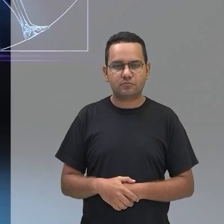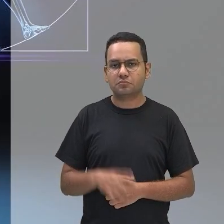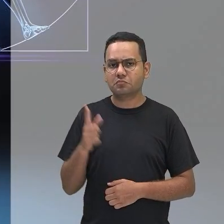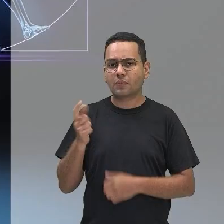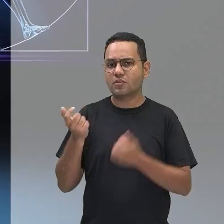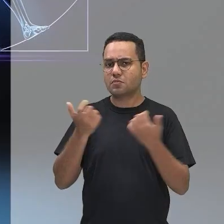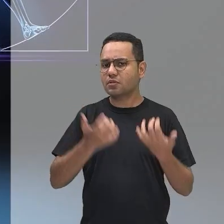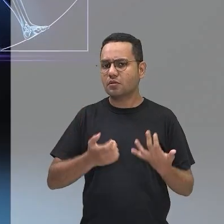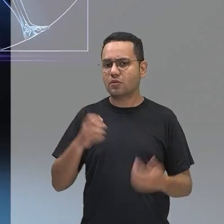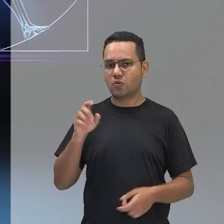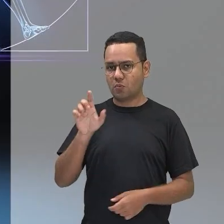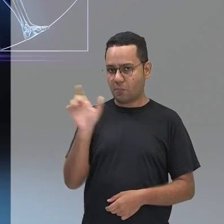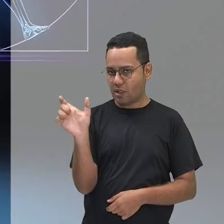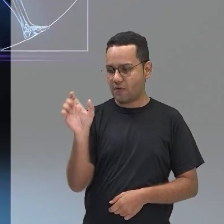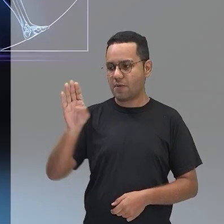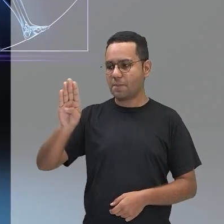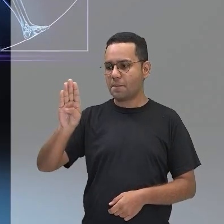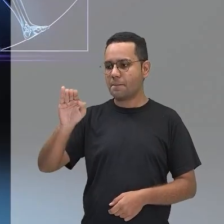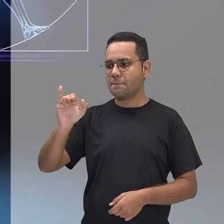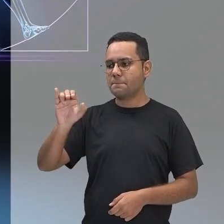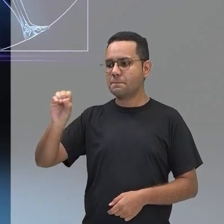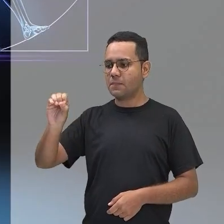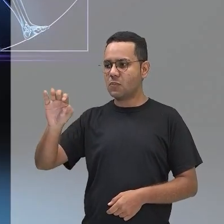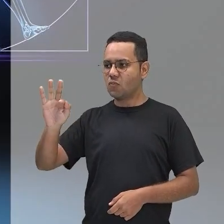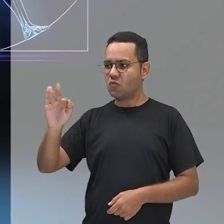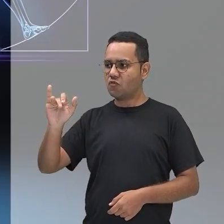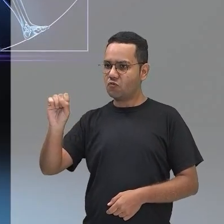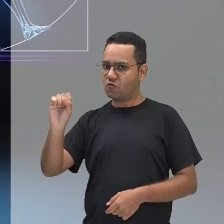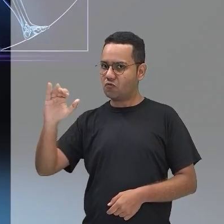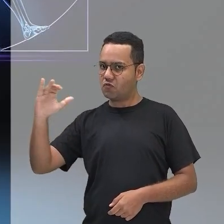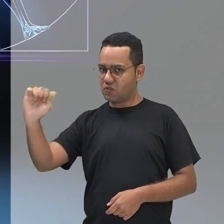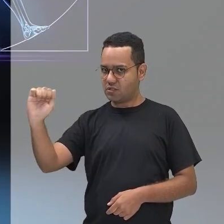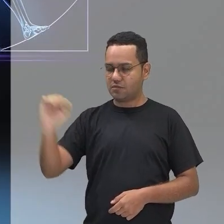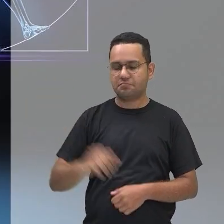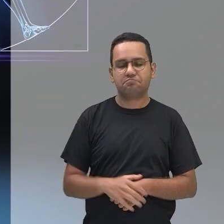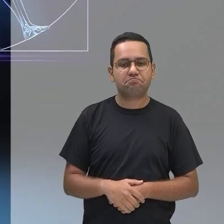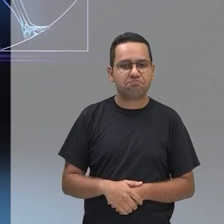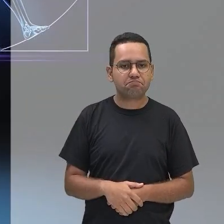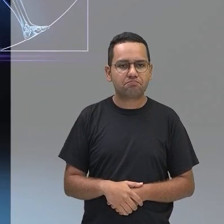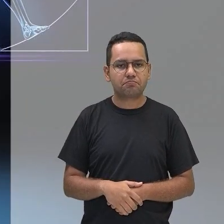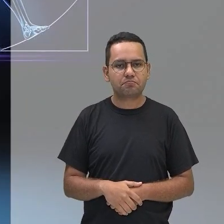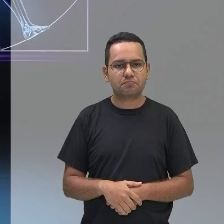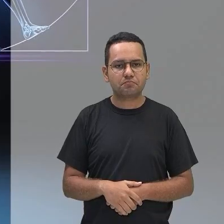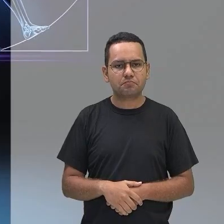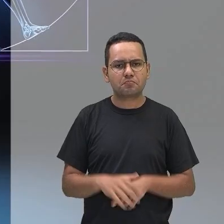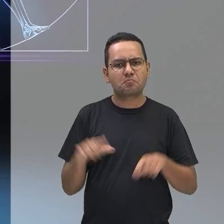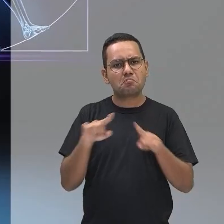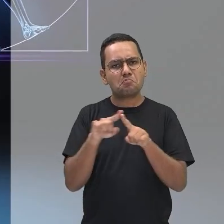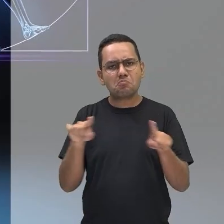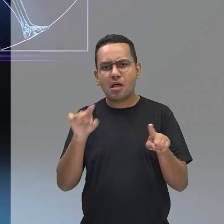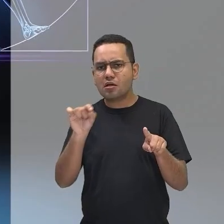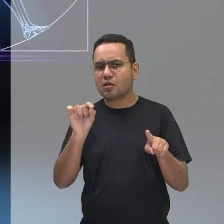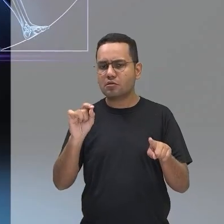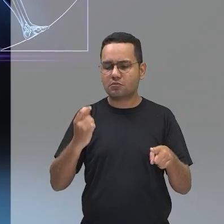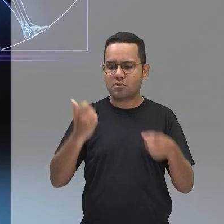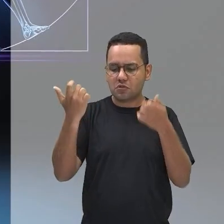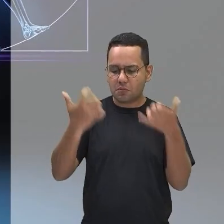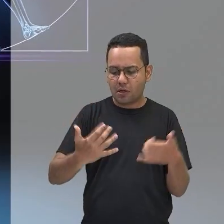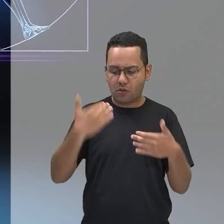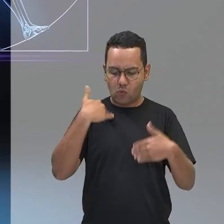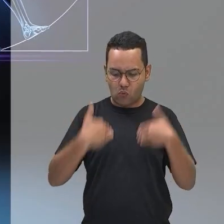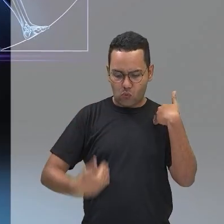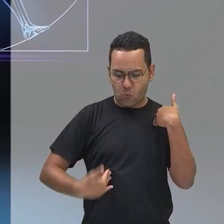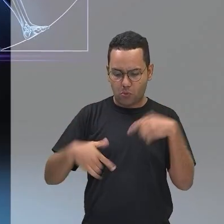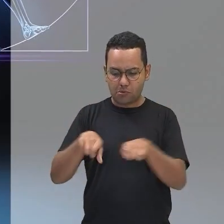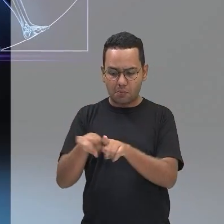Da biofísica. Aí, primeiro, para a gente falar algo da relação, né, do corpo humano com a física, a gente tem que entender pelo